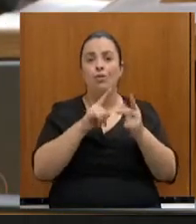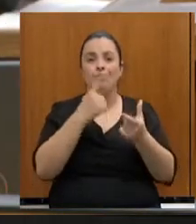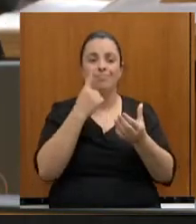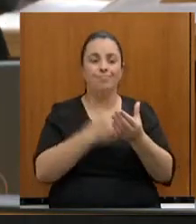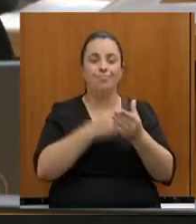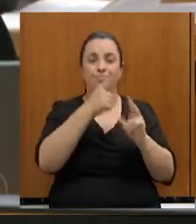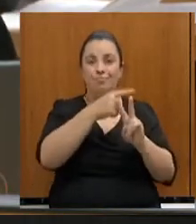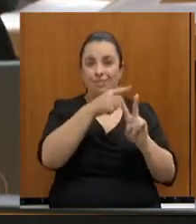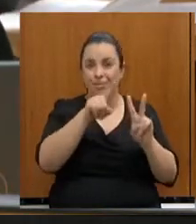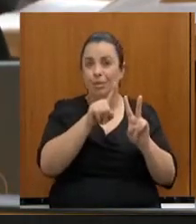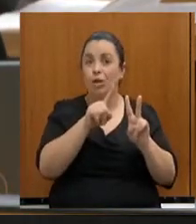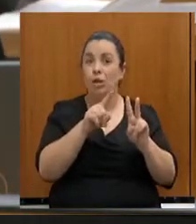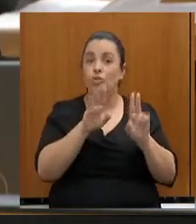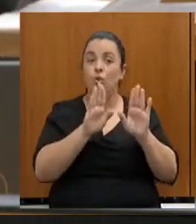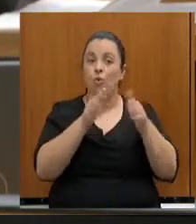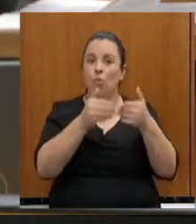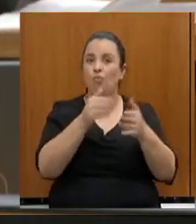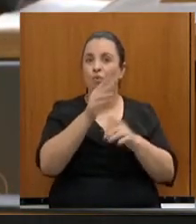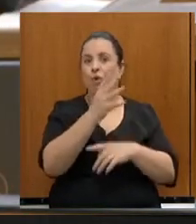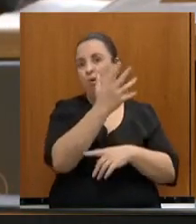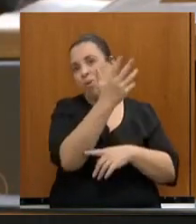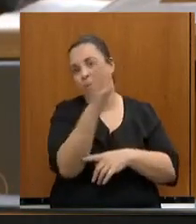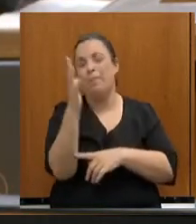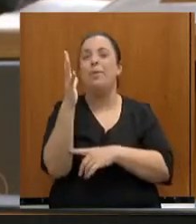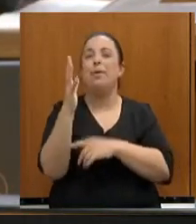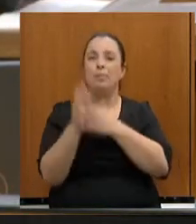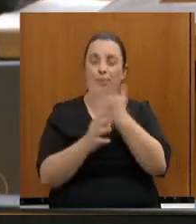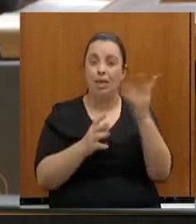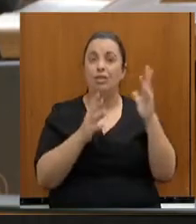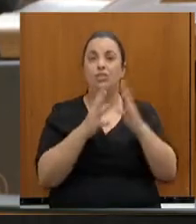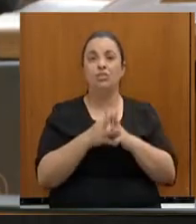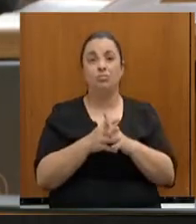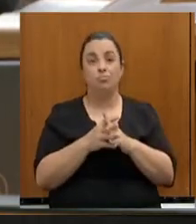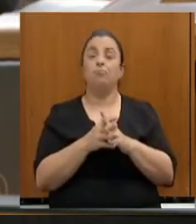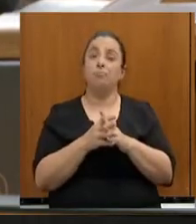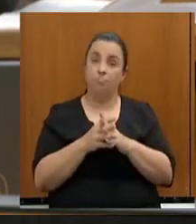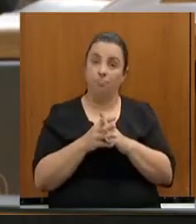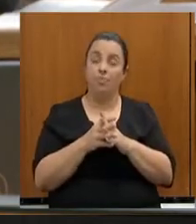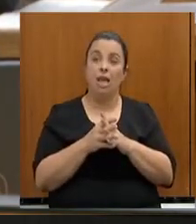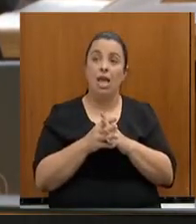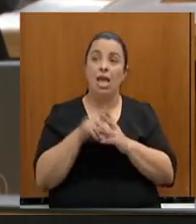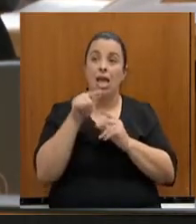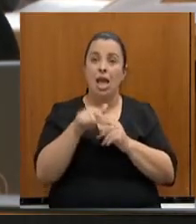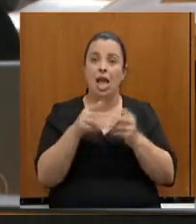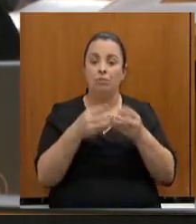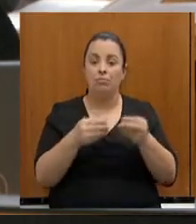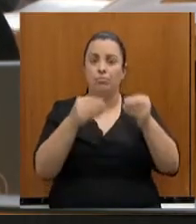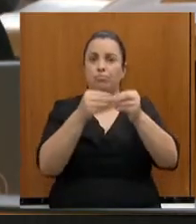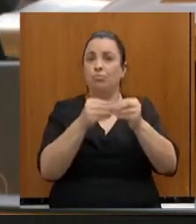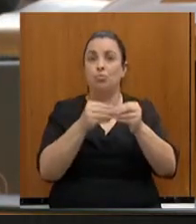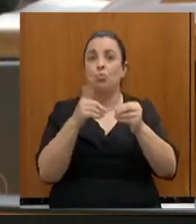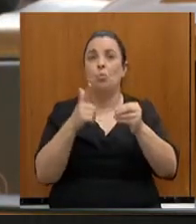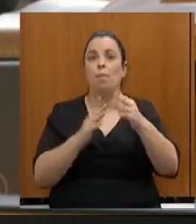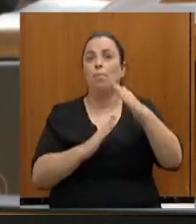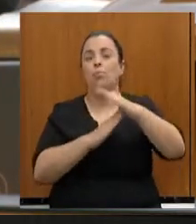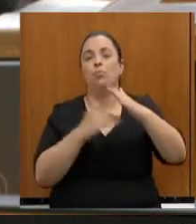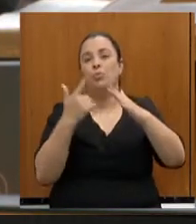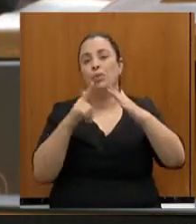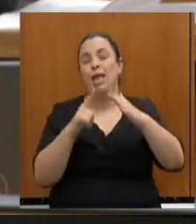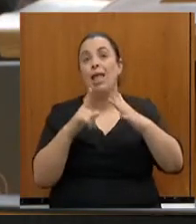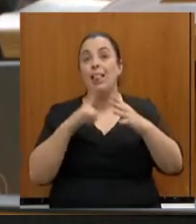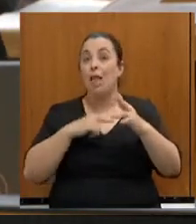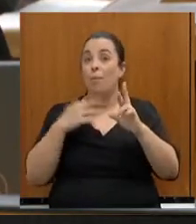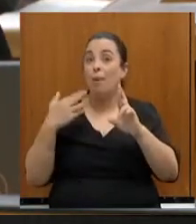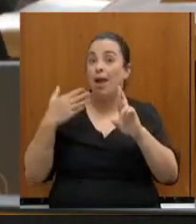Vale à reparação como você disse né não tem teto existe uma referência de cinco bilhões mas